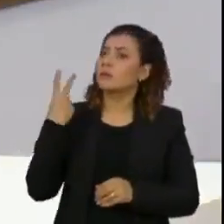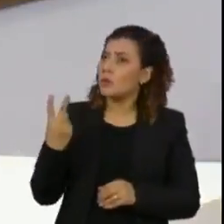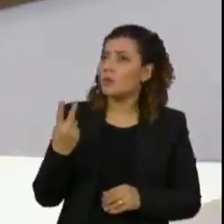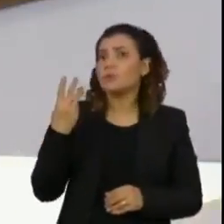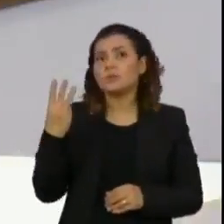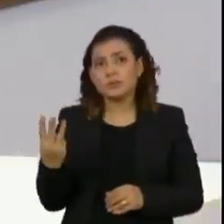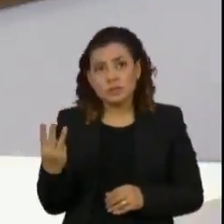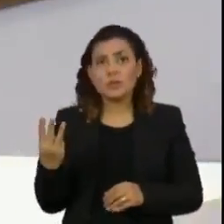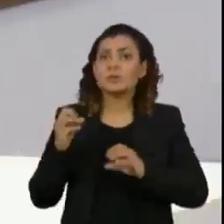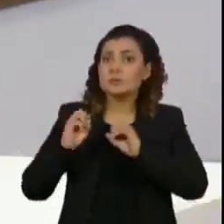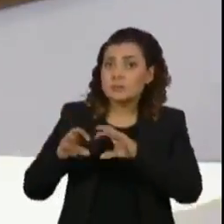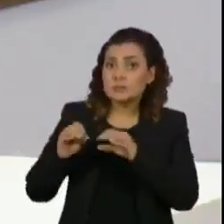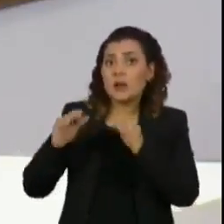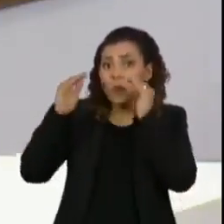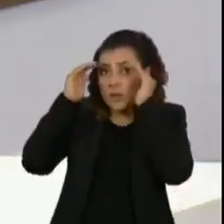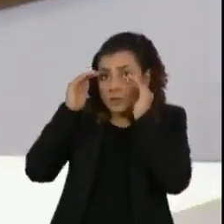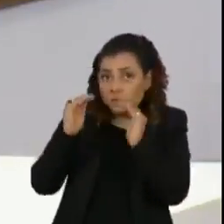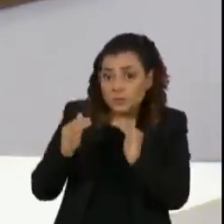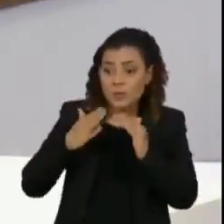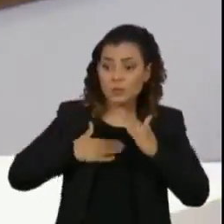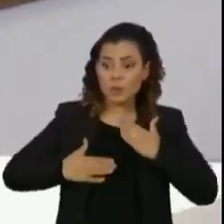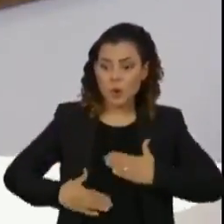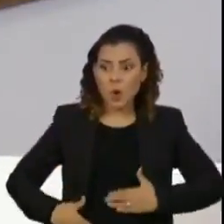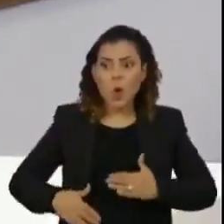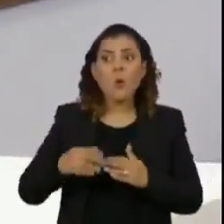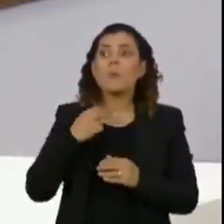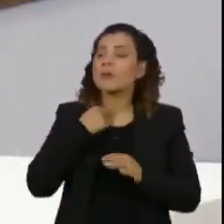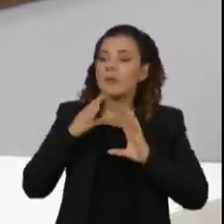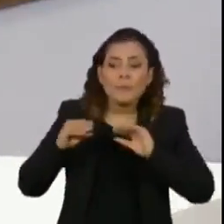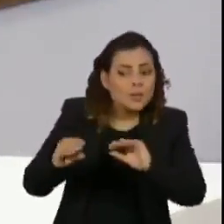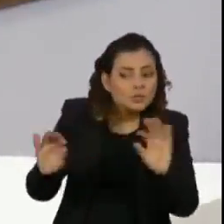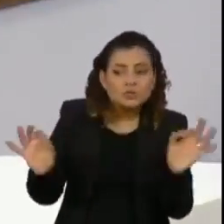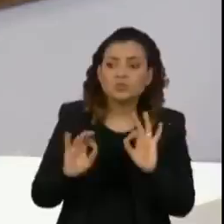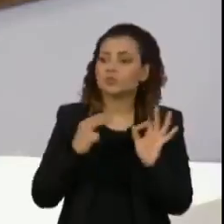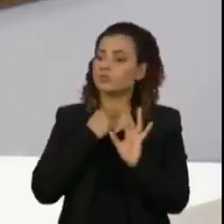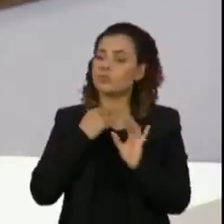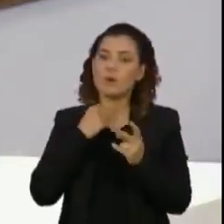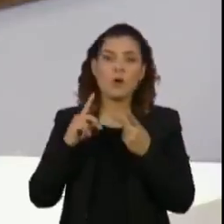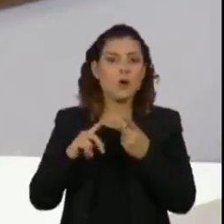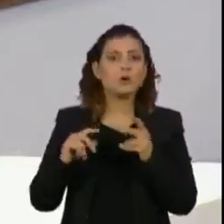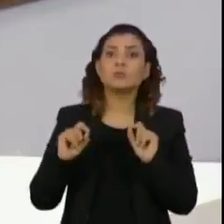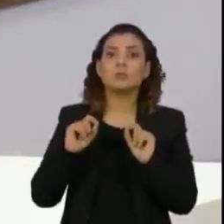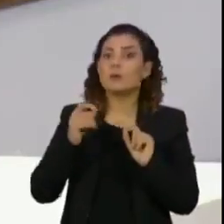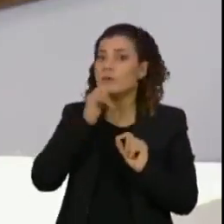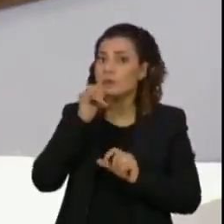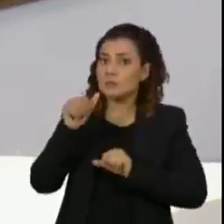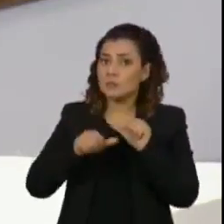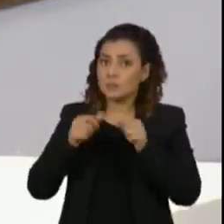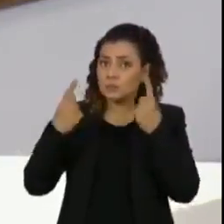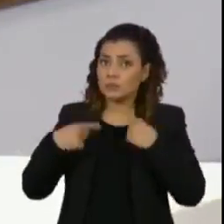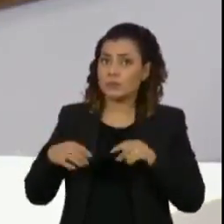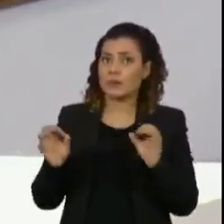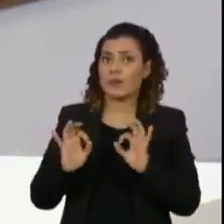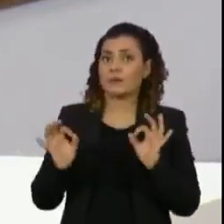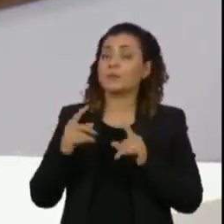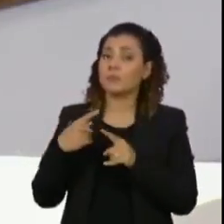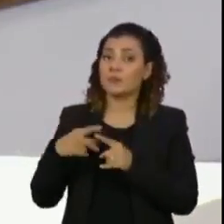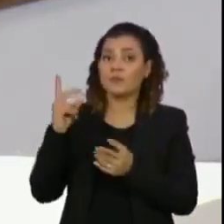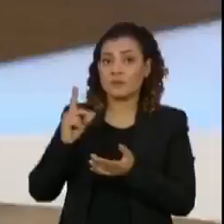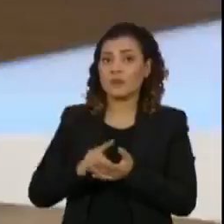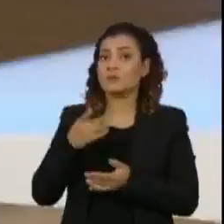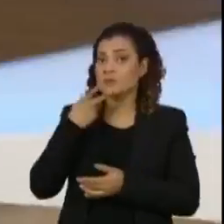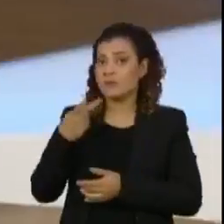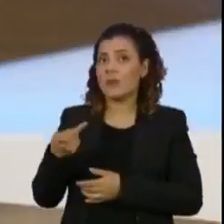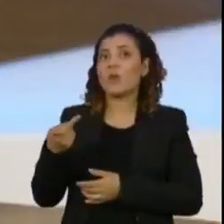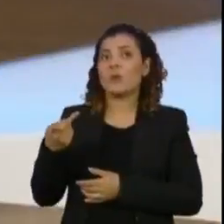de 3 anos, o respeito ao próprio corpo, o respeito ao corpo do outro e dizer que isso não vai transformá-las em nada, né? Porque eu acho que é isso que